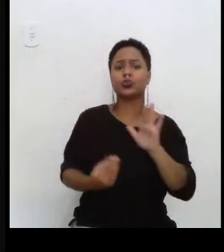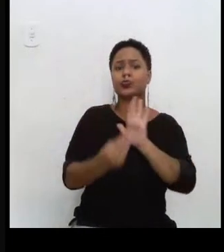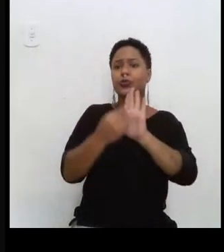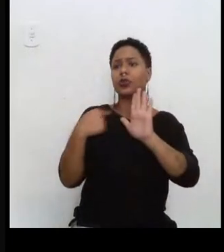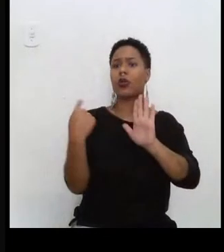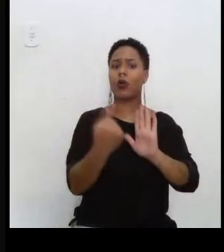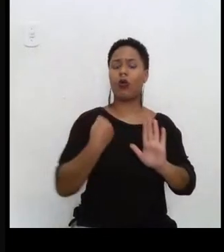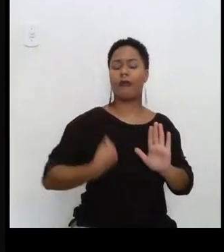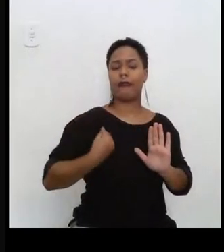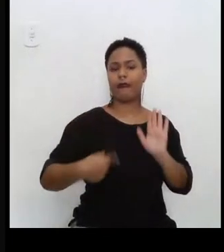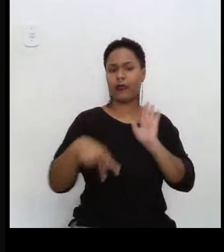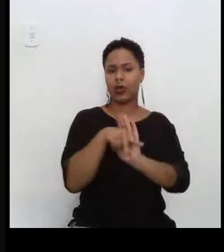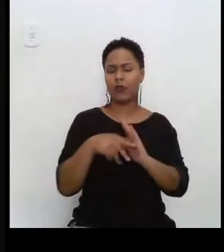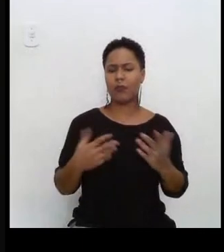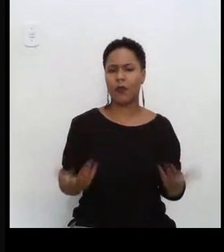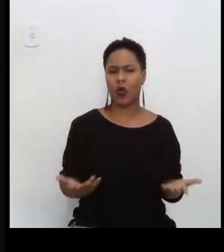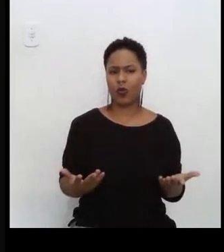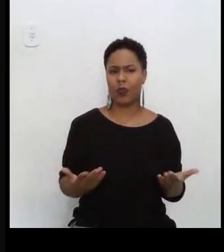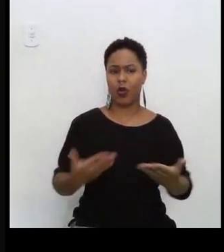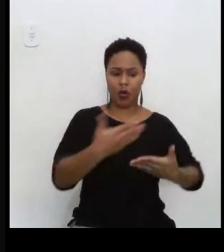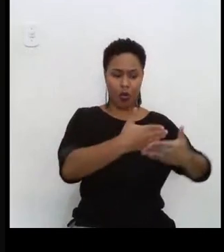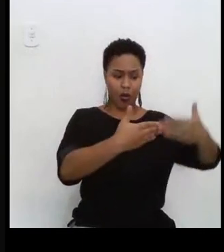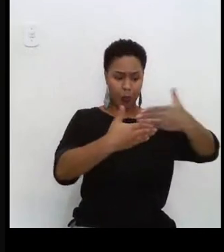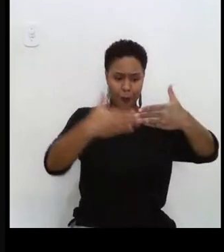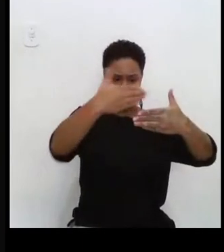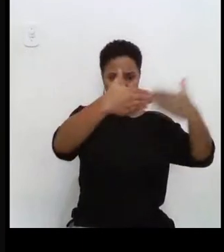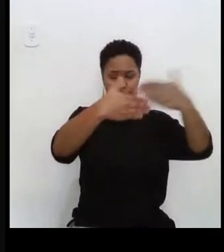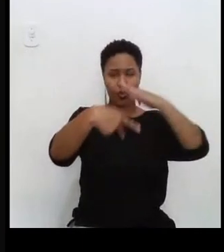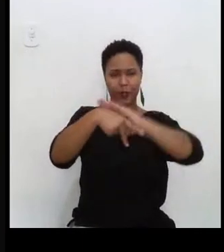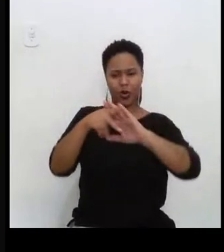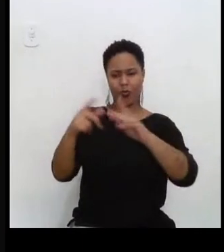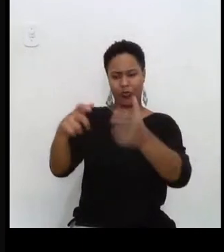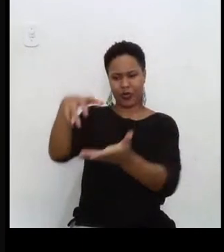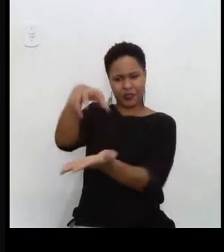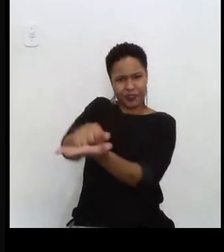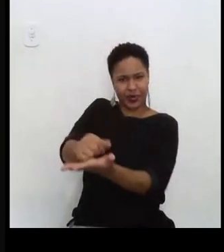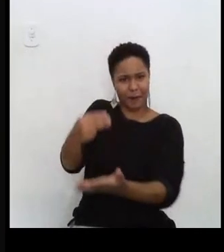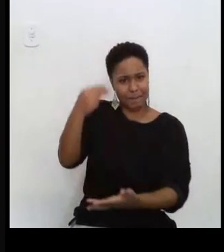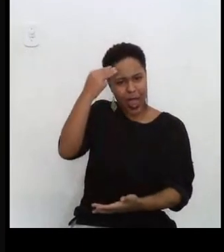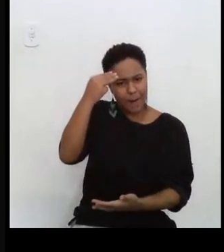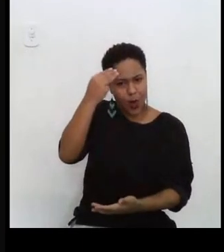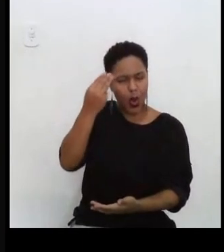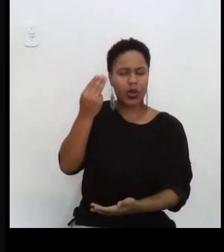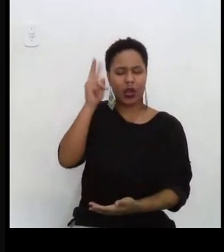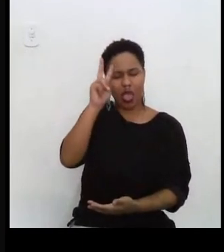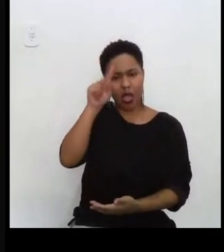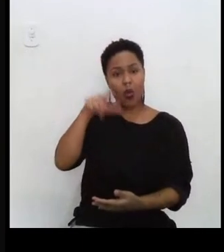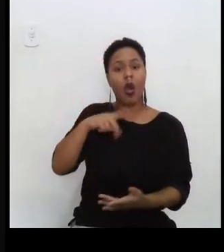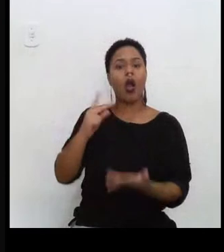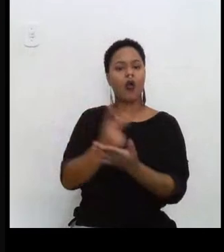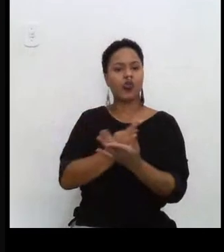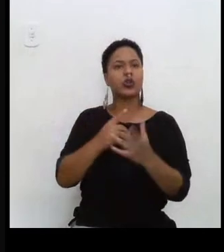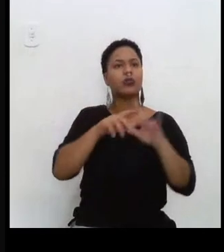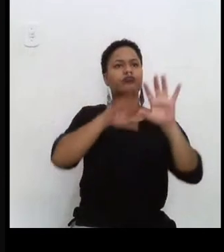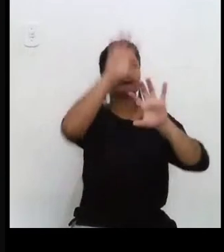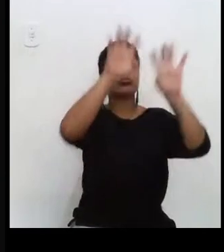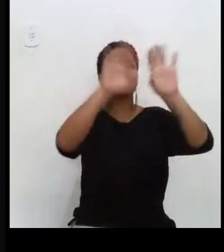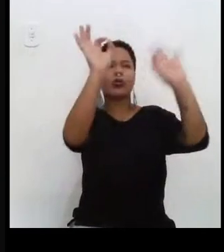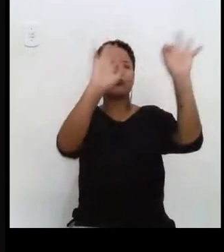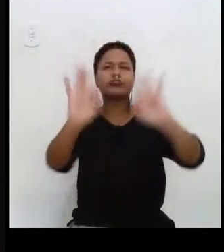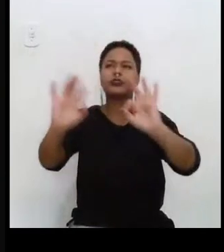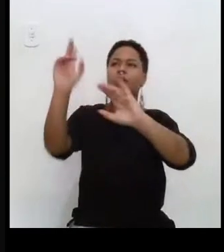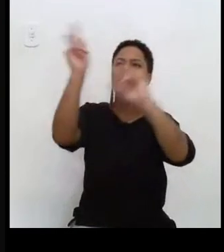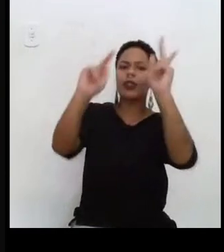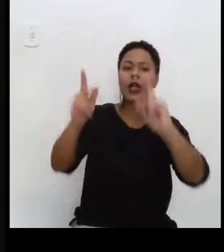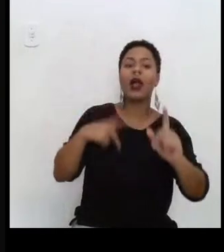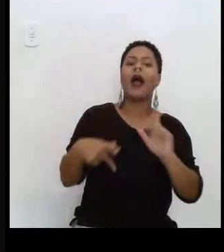dormir a sesta Memorial durante várias semanas a Sofia intervenciones corretiva antes e o andaime só